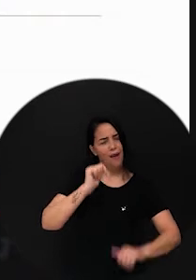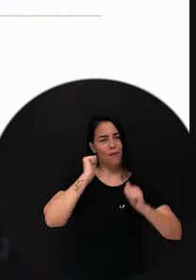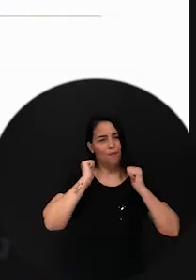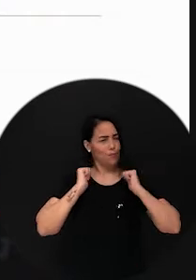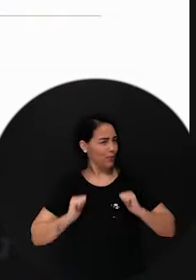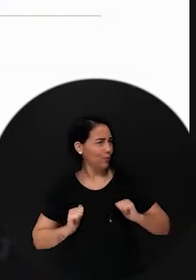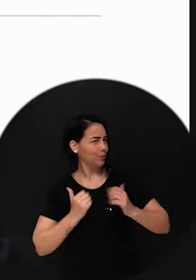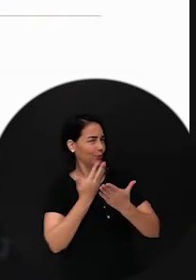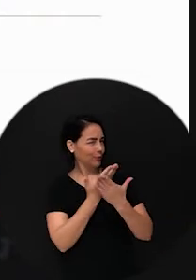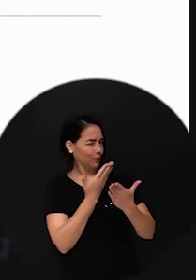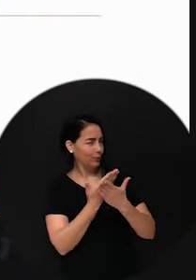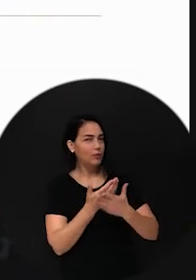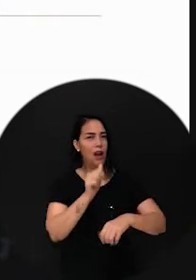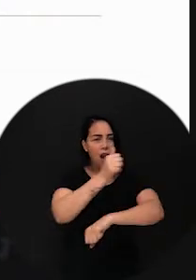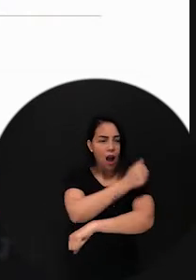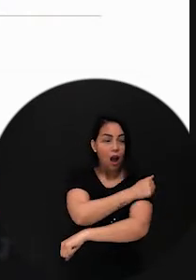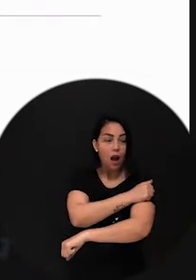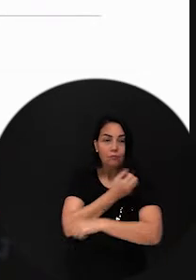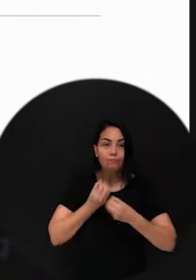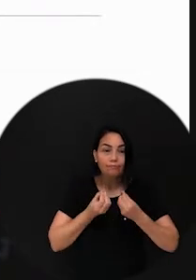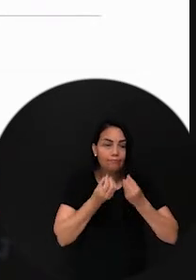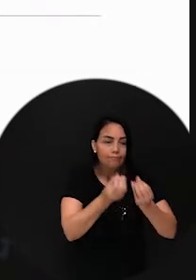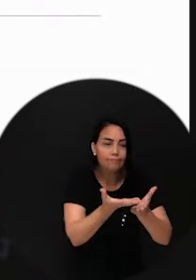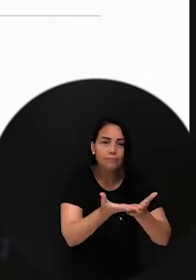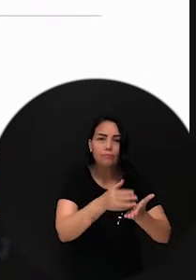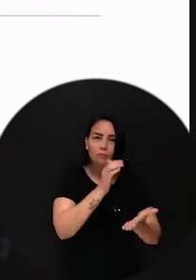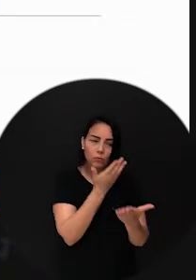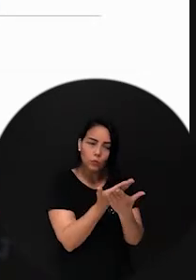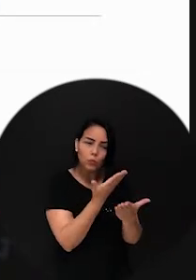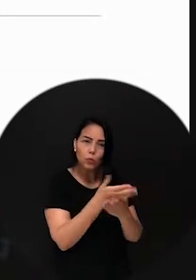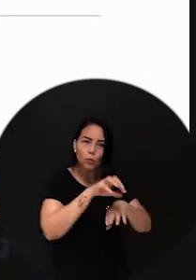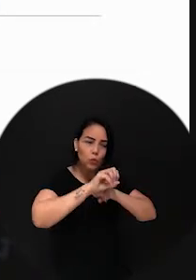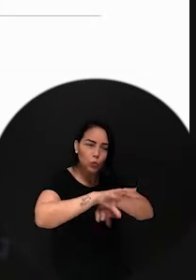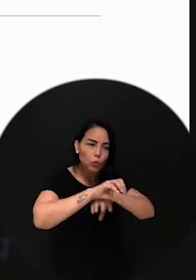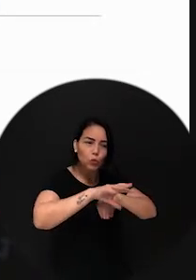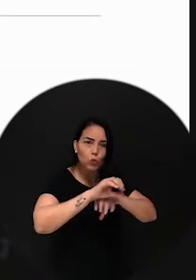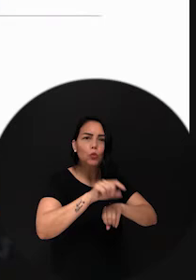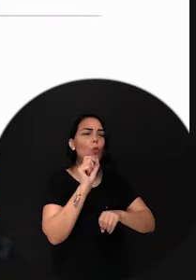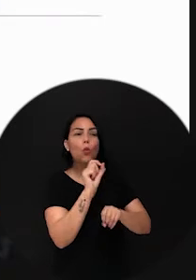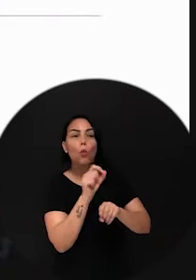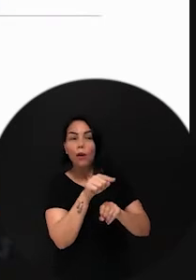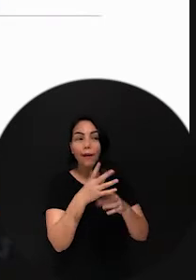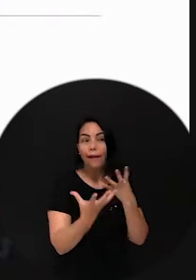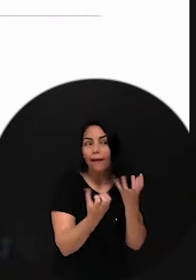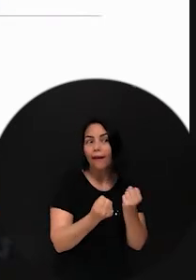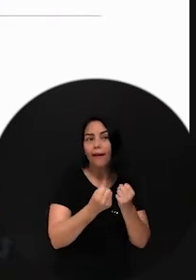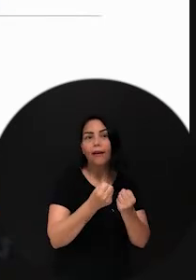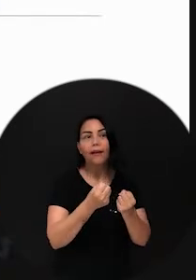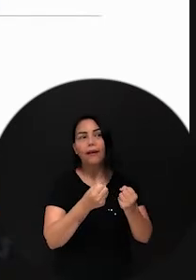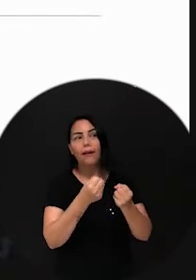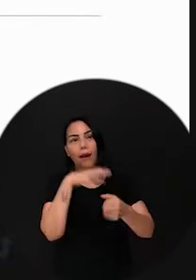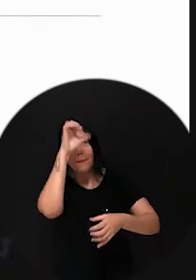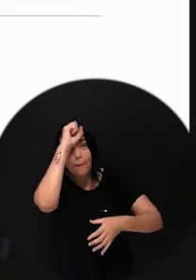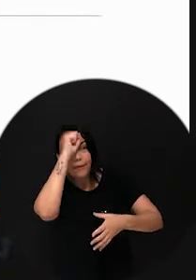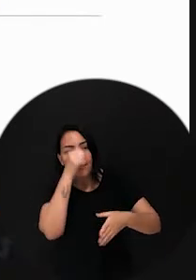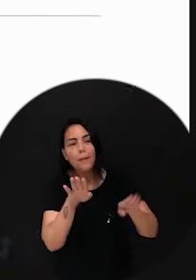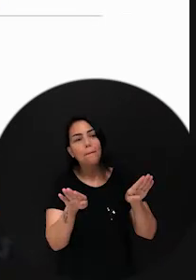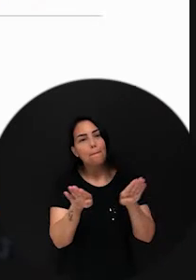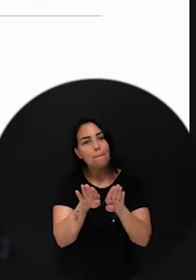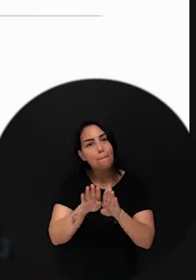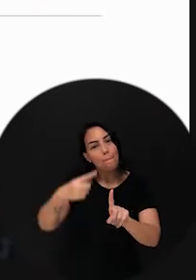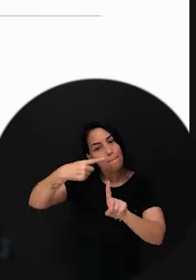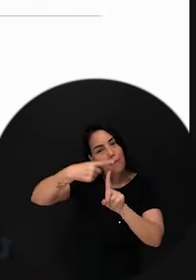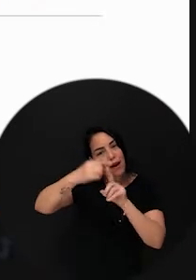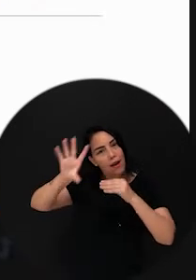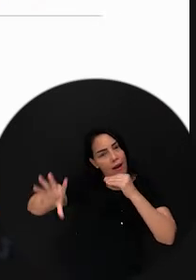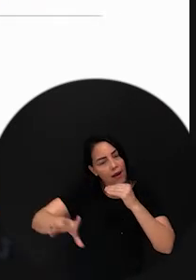aluno recebe a aula do instrumento e mais as aulas complementares. Educação musical,